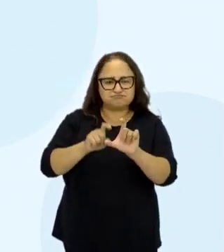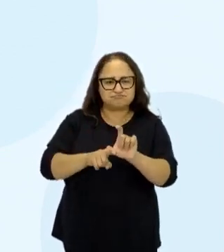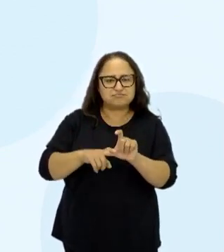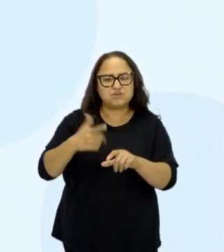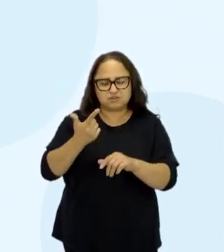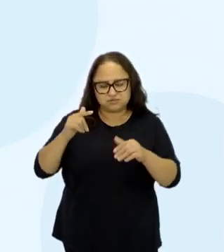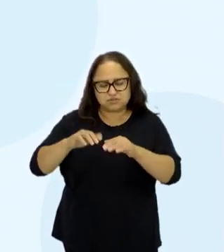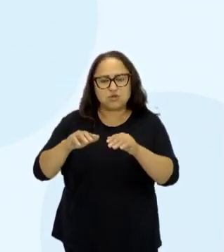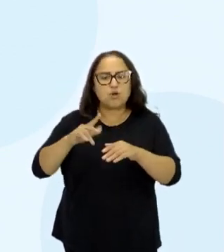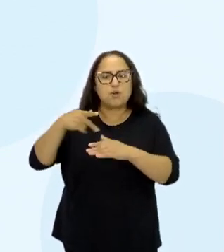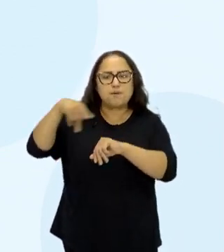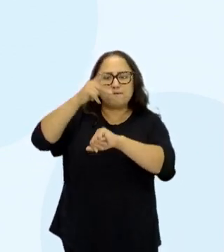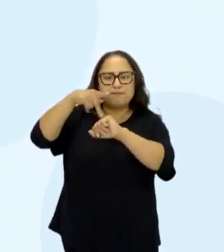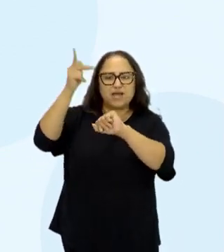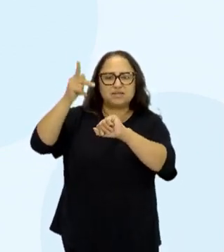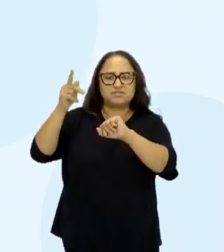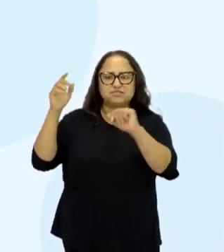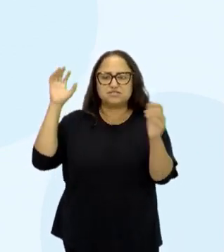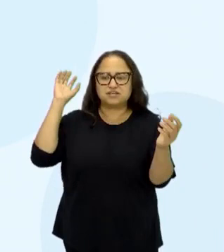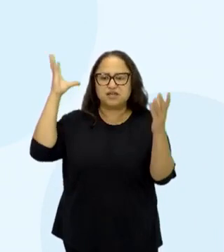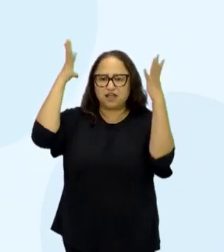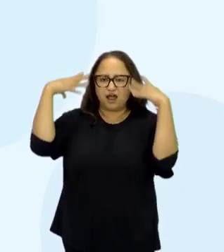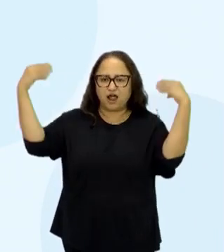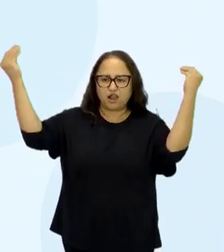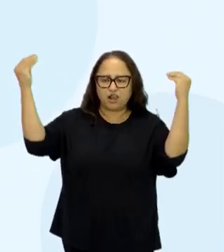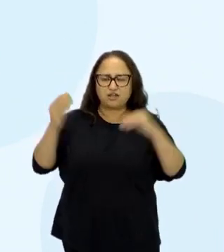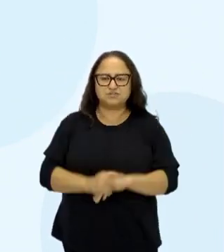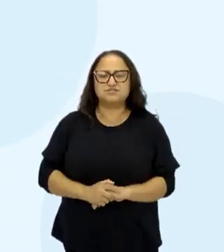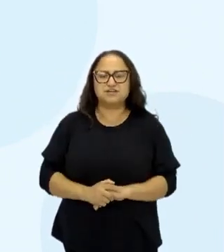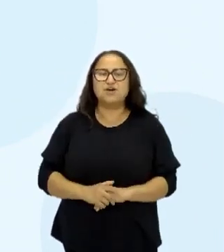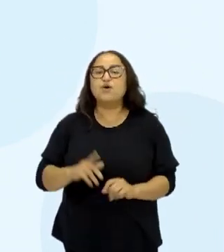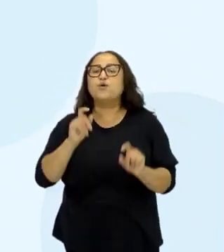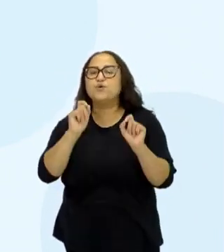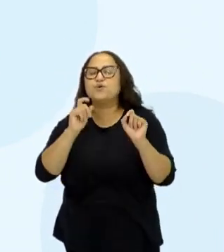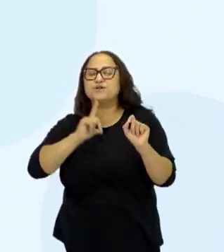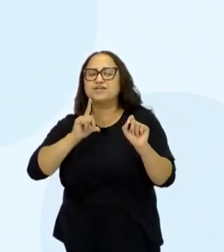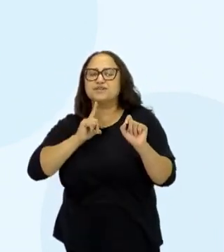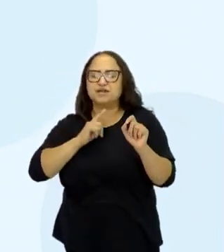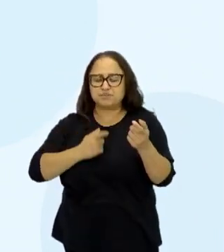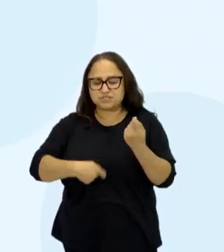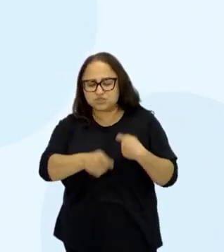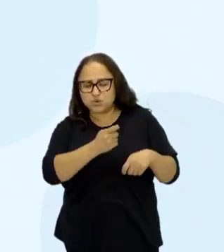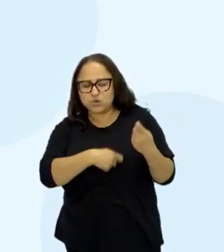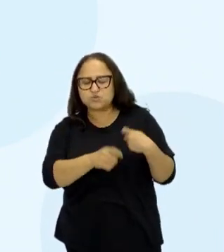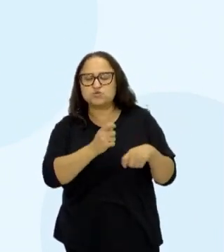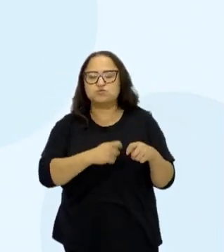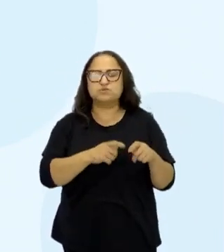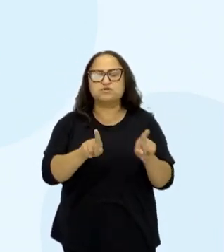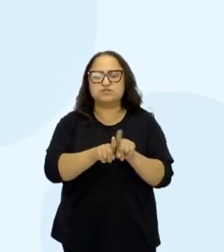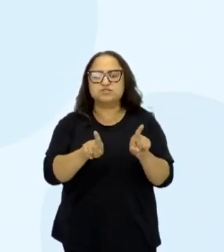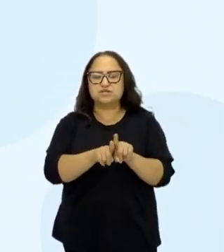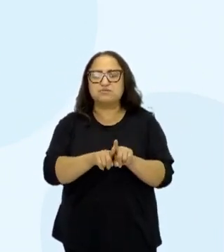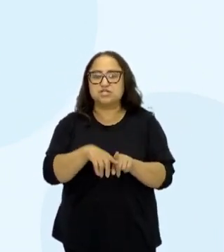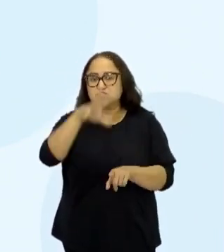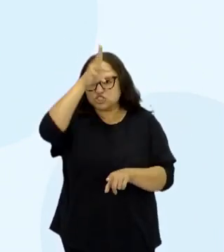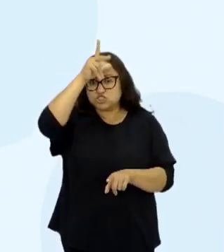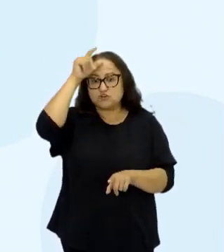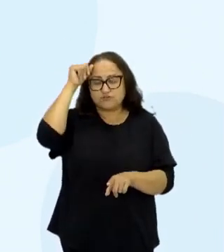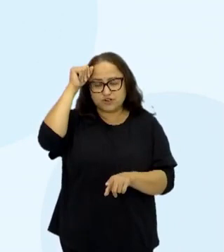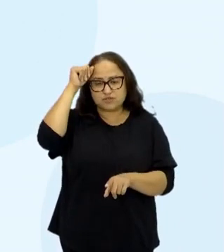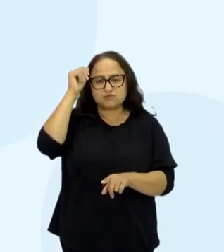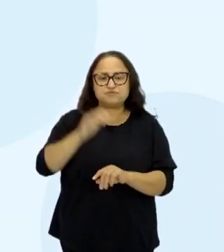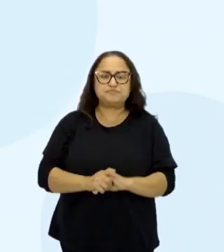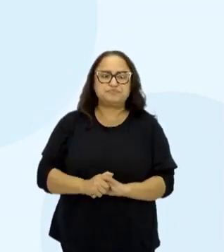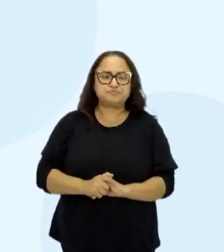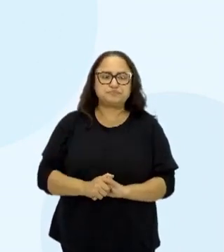que é a Holanda, né? Então, boa parte dos nossos consumidores de carne de aves, principalmente aí carne de frangos, né? Vamos dizer